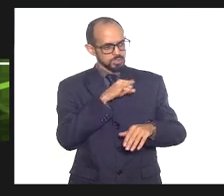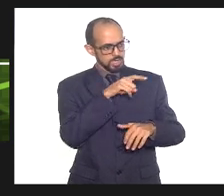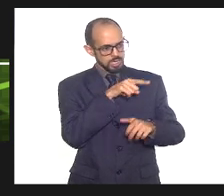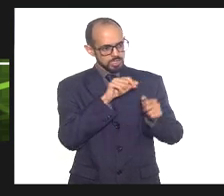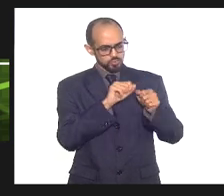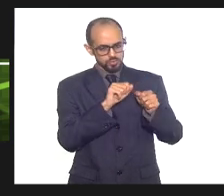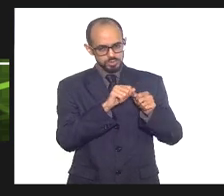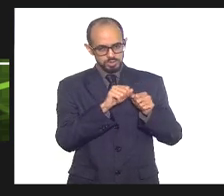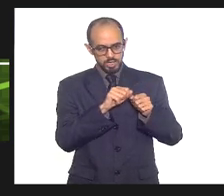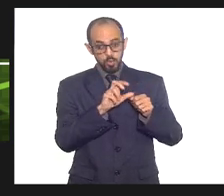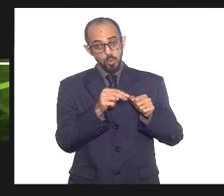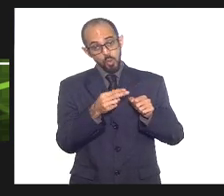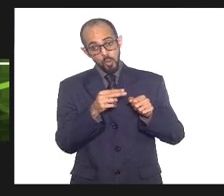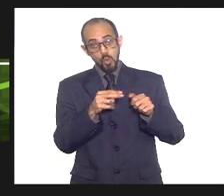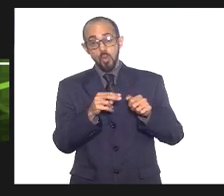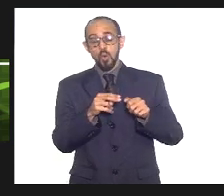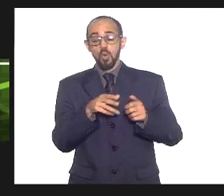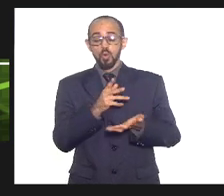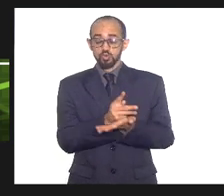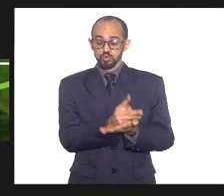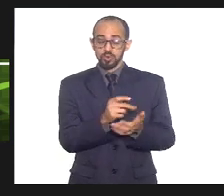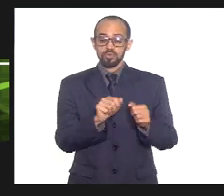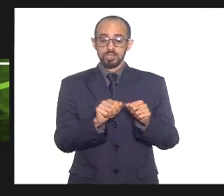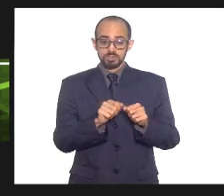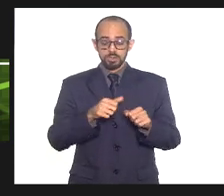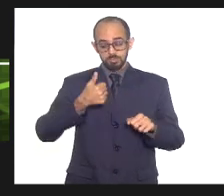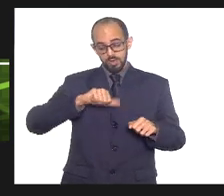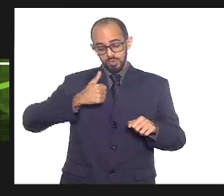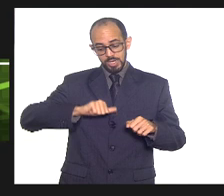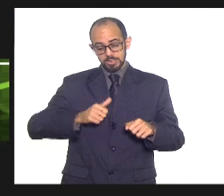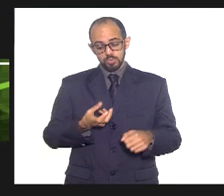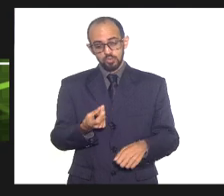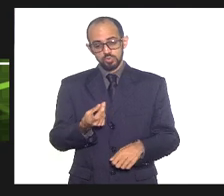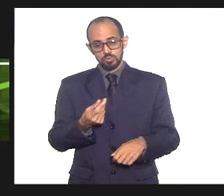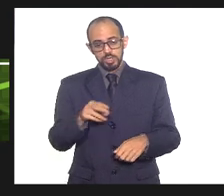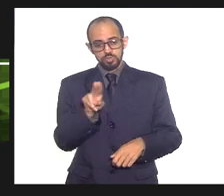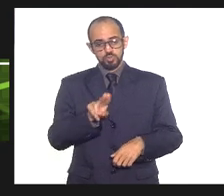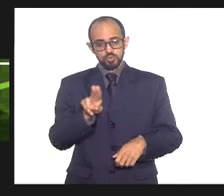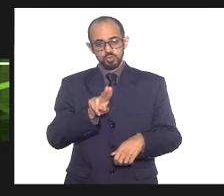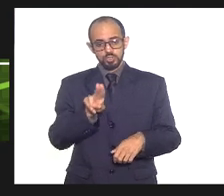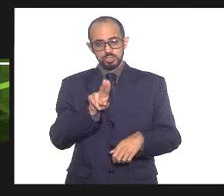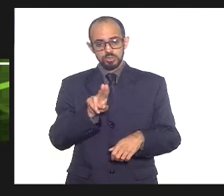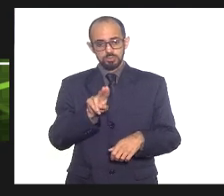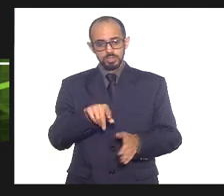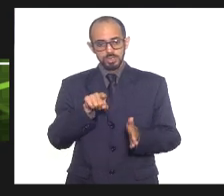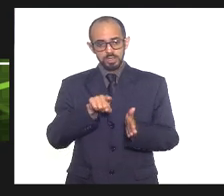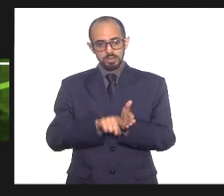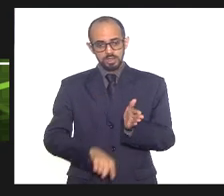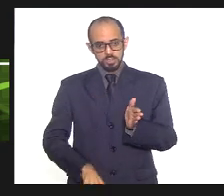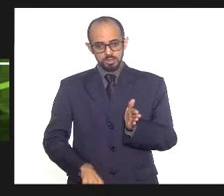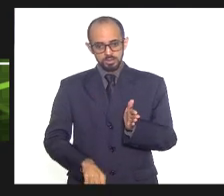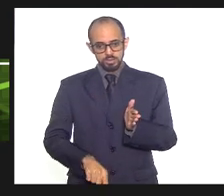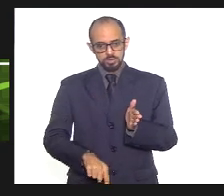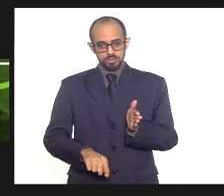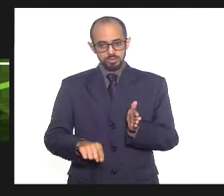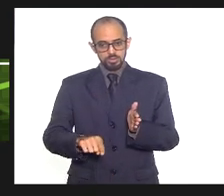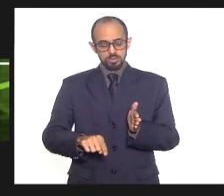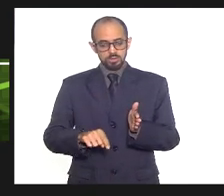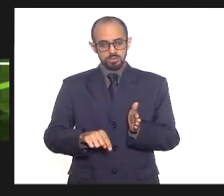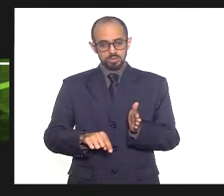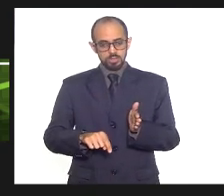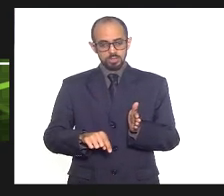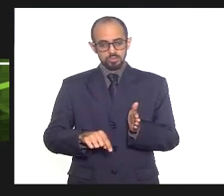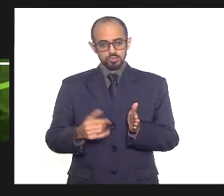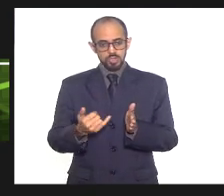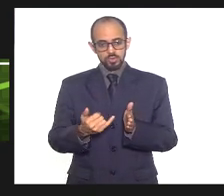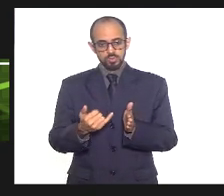fazem alguma análise crítica dos preços utilizados para serem imputados na dedução dos gastos dos campos